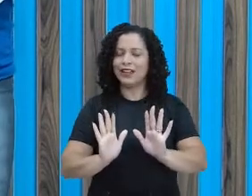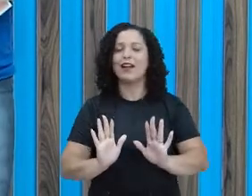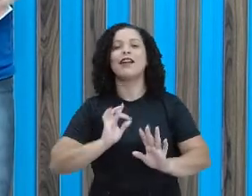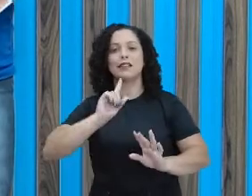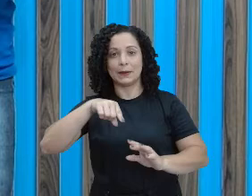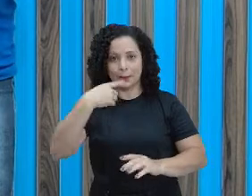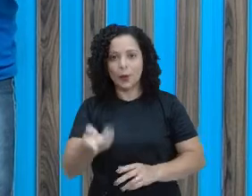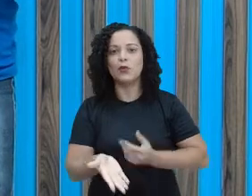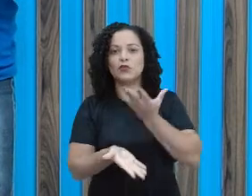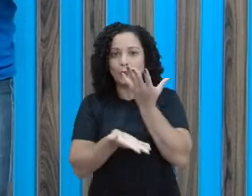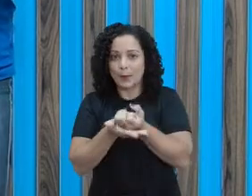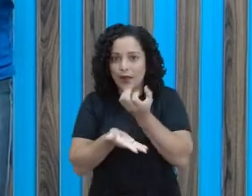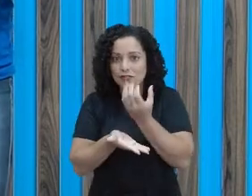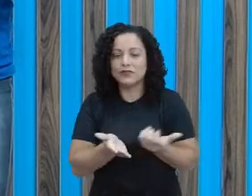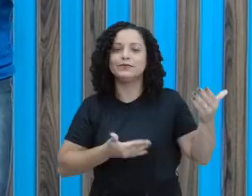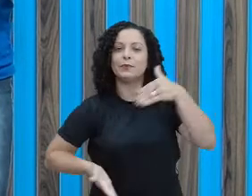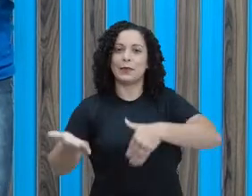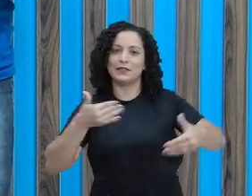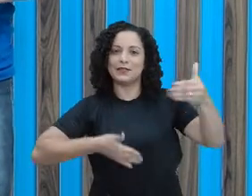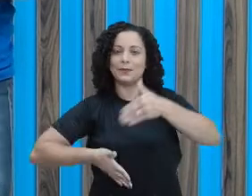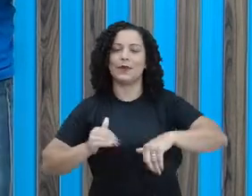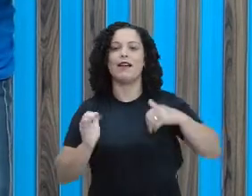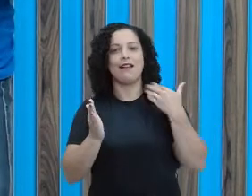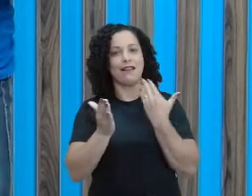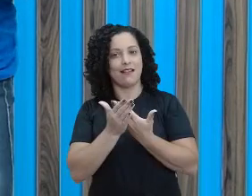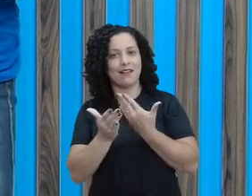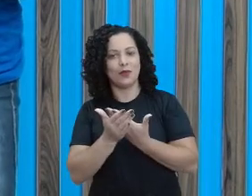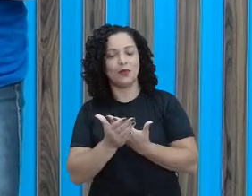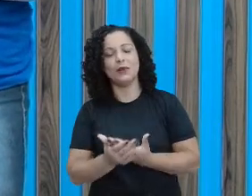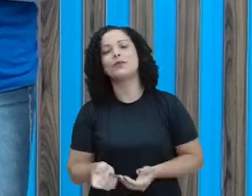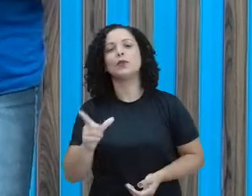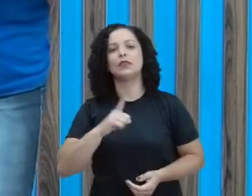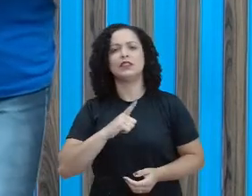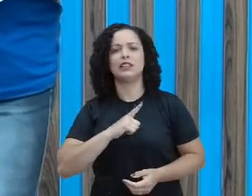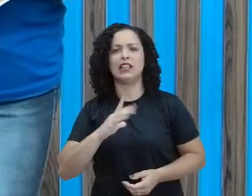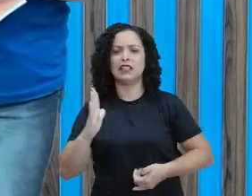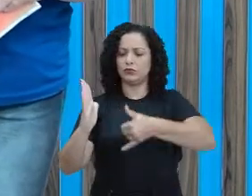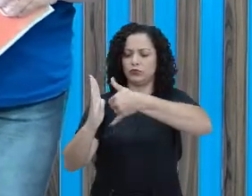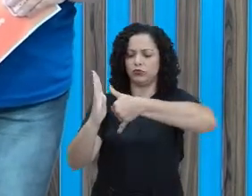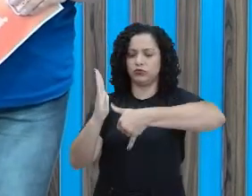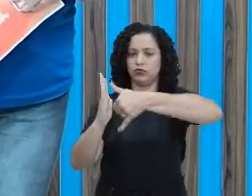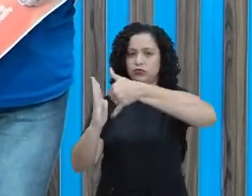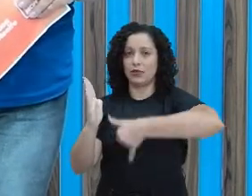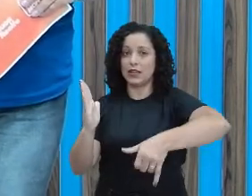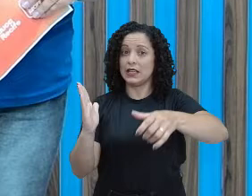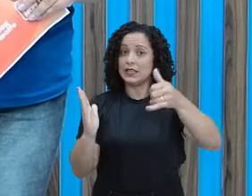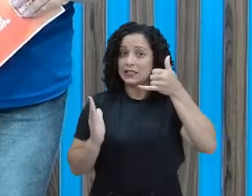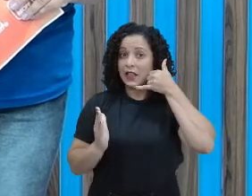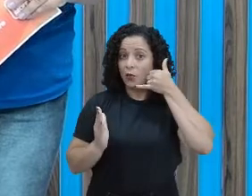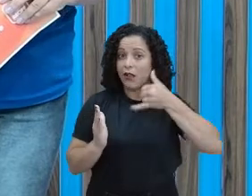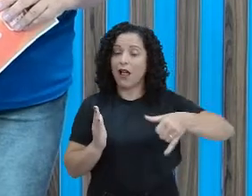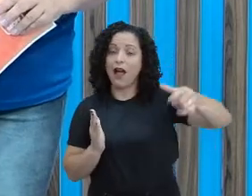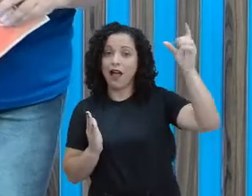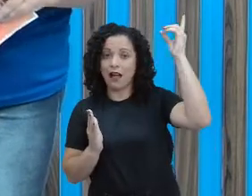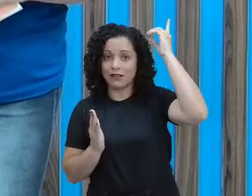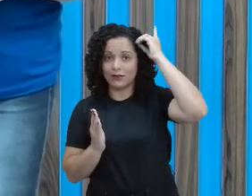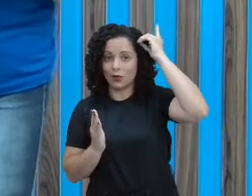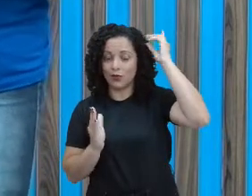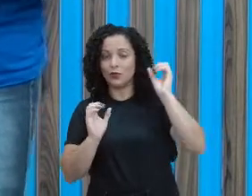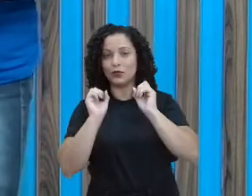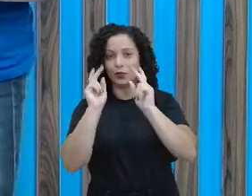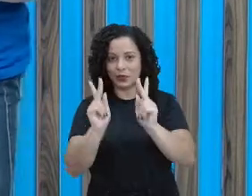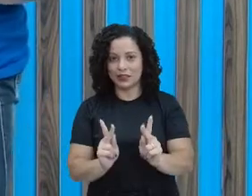baixar depois, para poder participar bem da aula. Então, esse QR Code aí é para quem tem o celular Android, né?